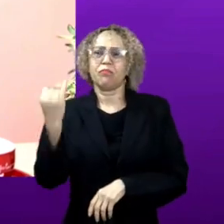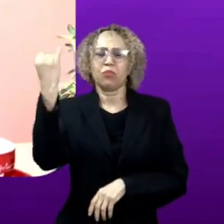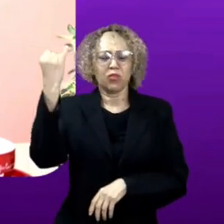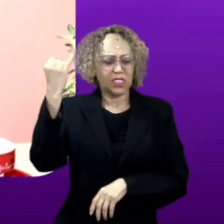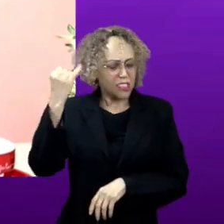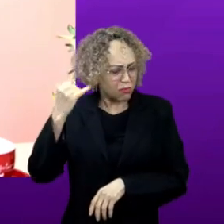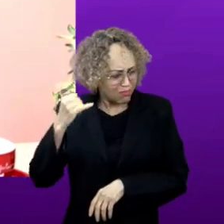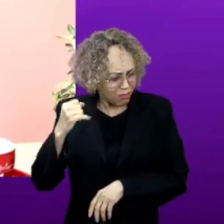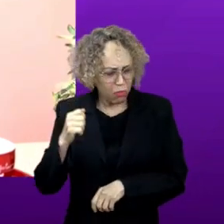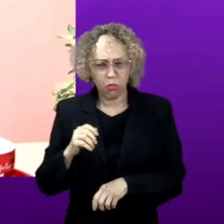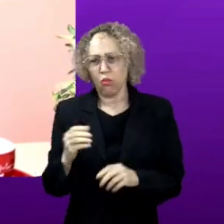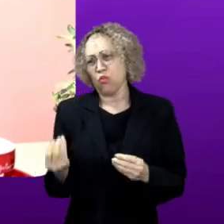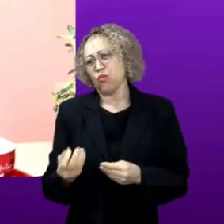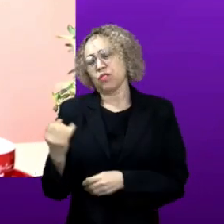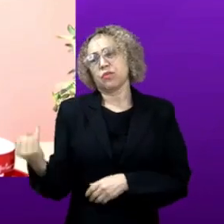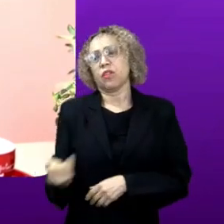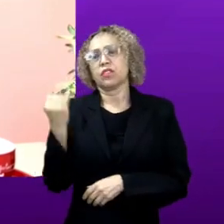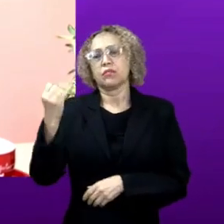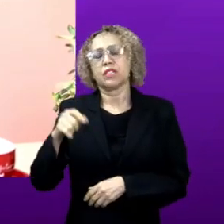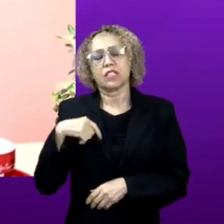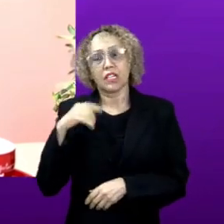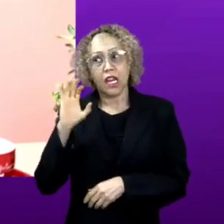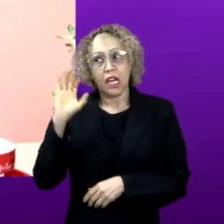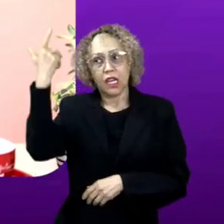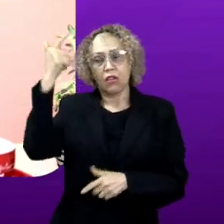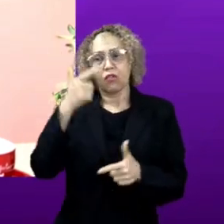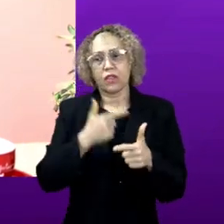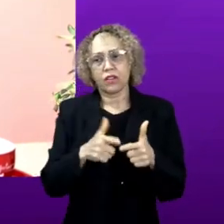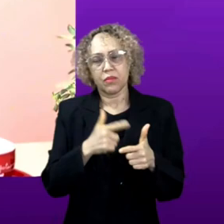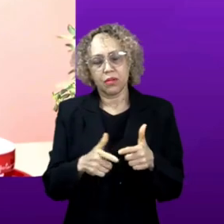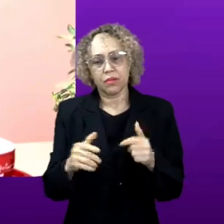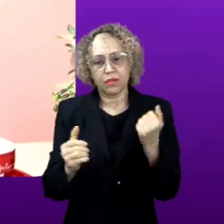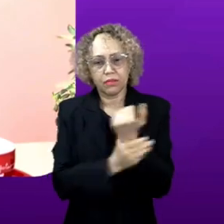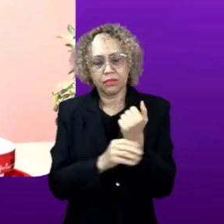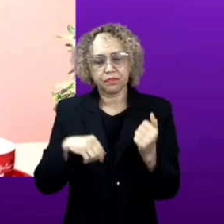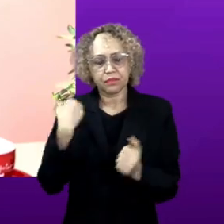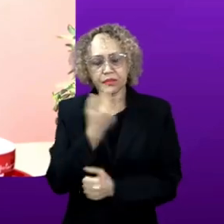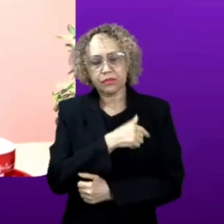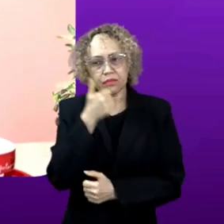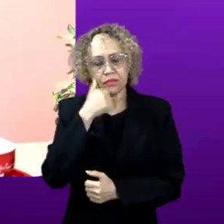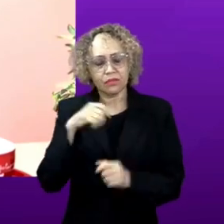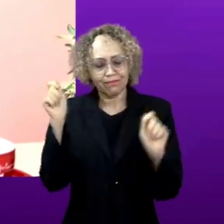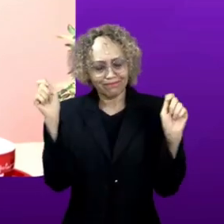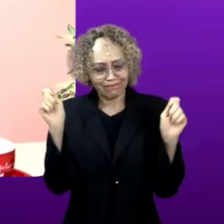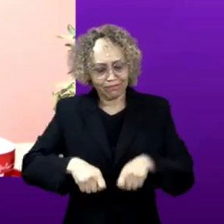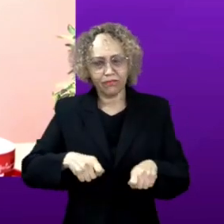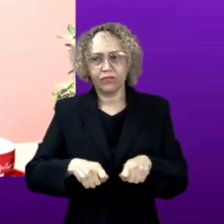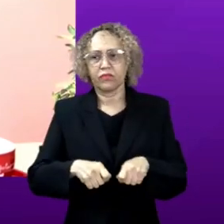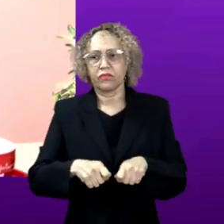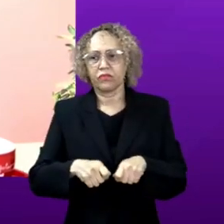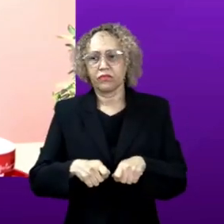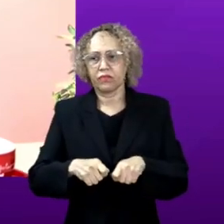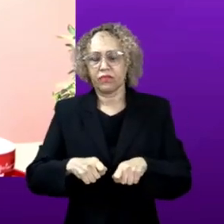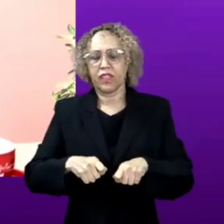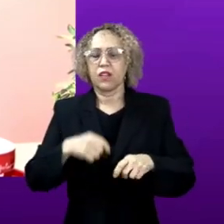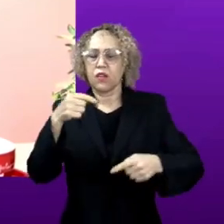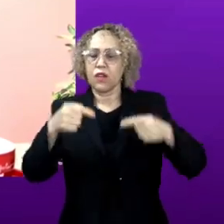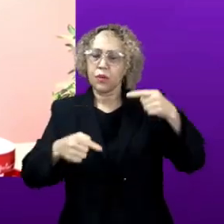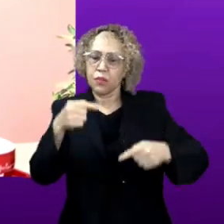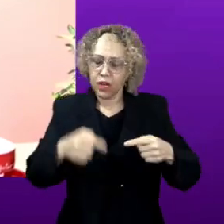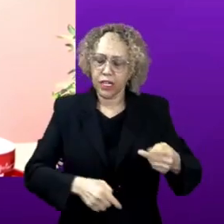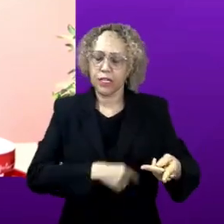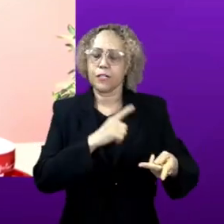gente poder desatar esse nó, para garantir que as nossas mulheres tenham condições de fazer luta política, de